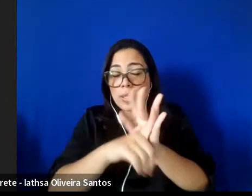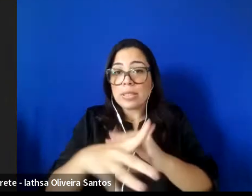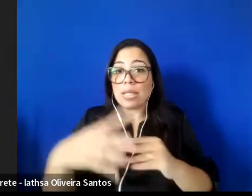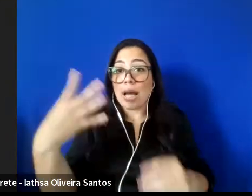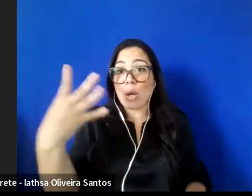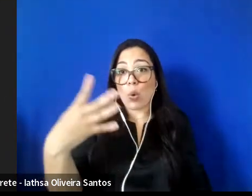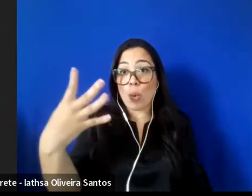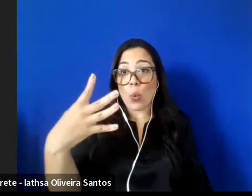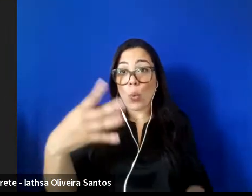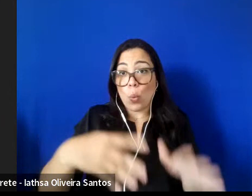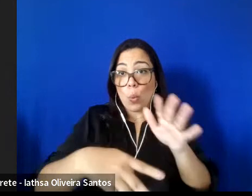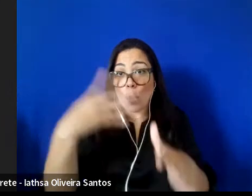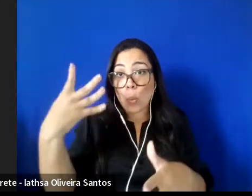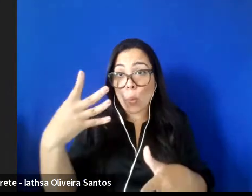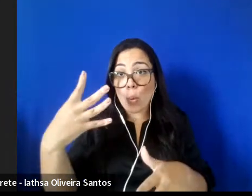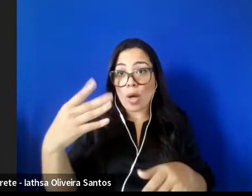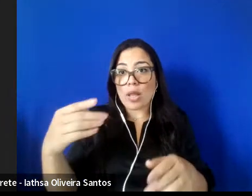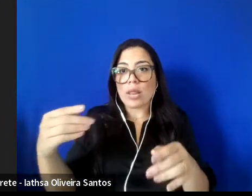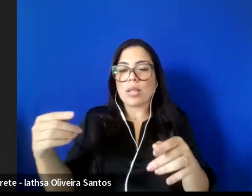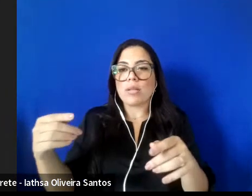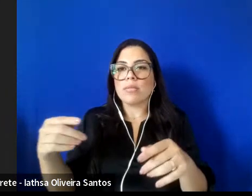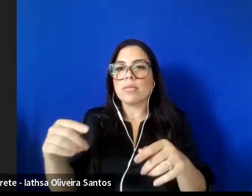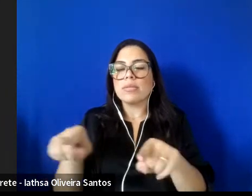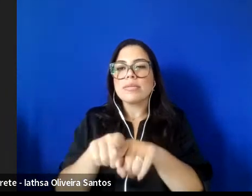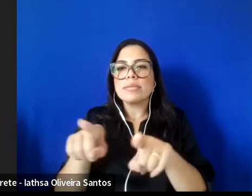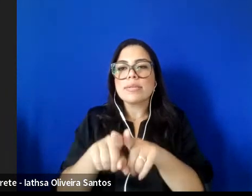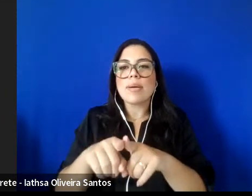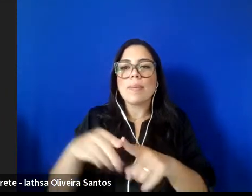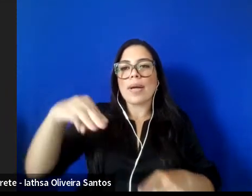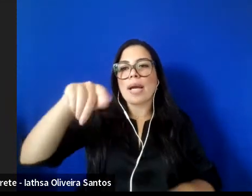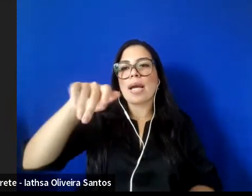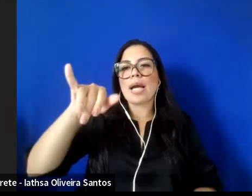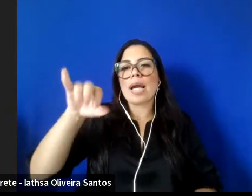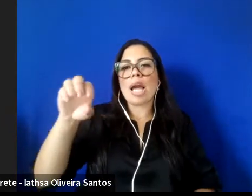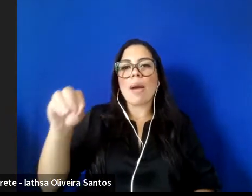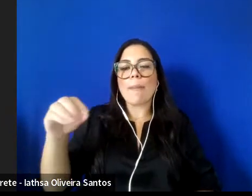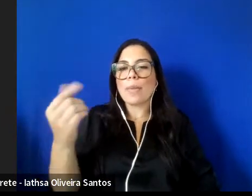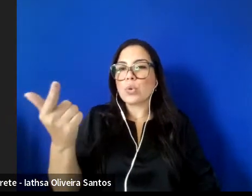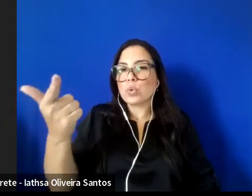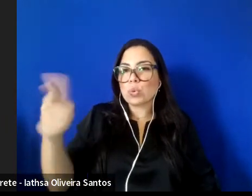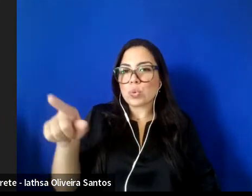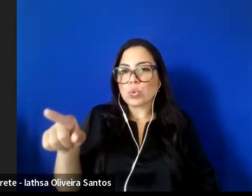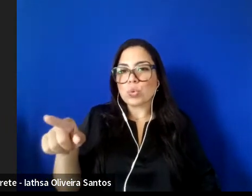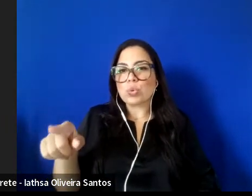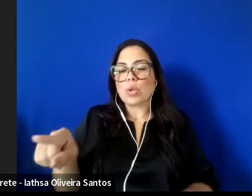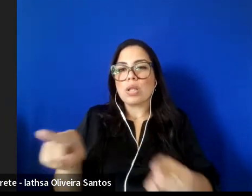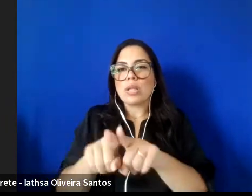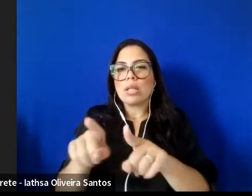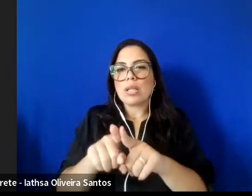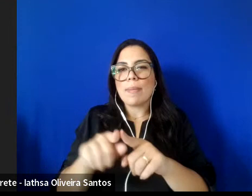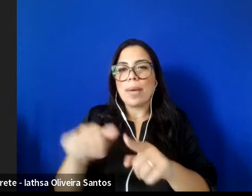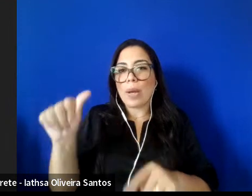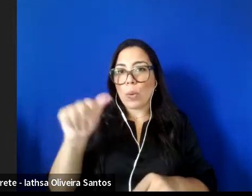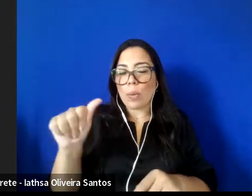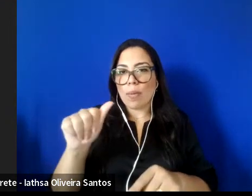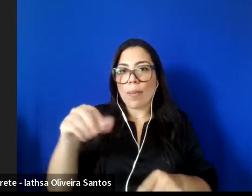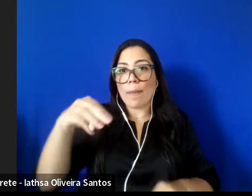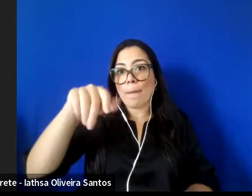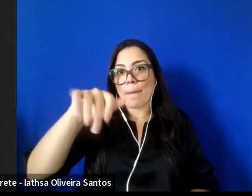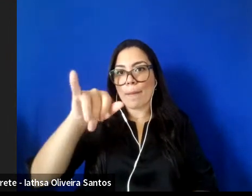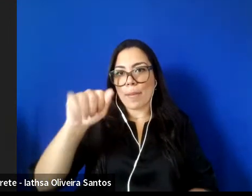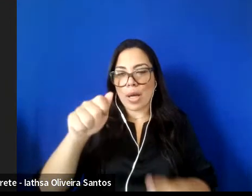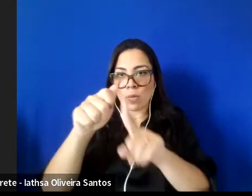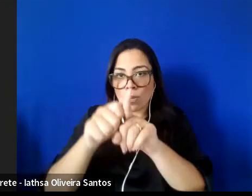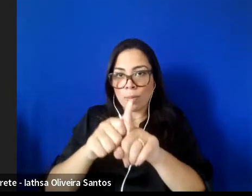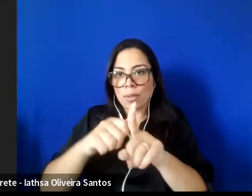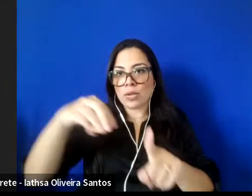e em maio, não é? Em maio as outras, ou em agosto, né? Será agosto ou maio? Será maio. E em maio,